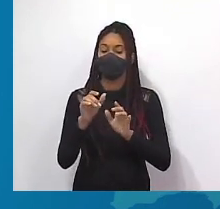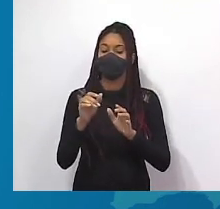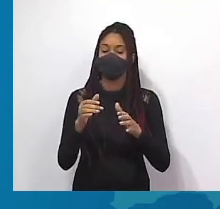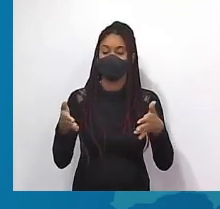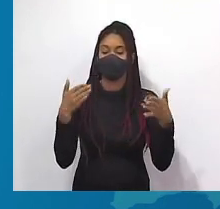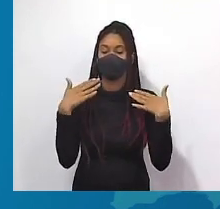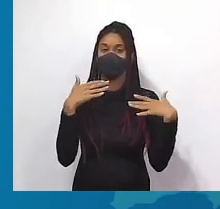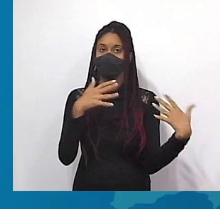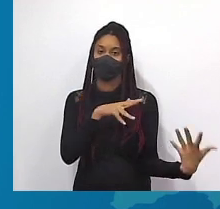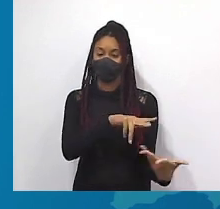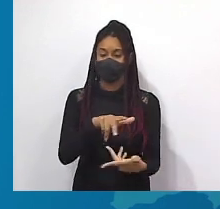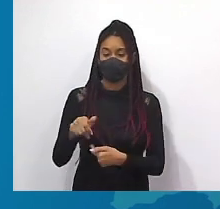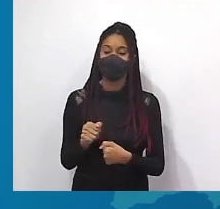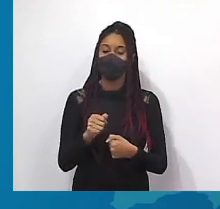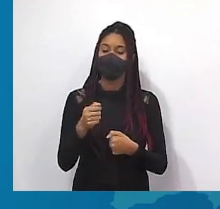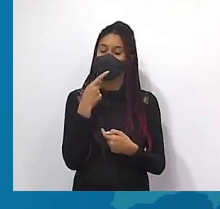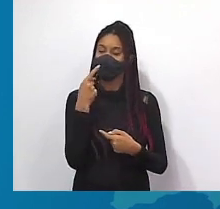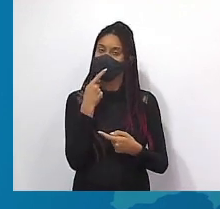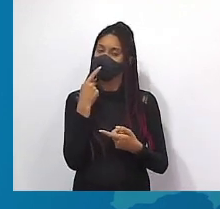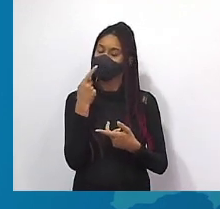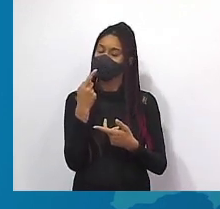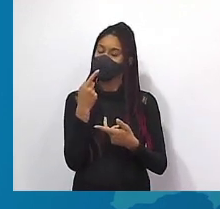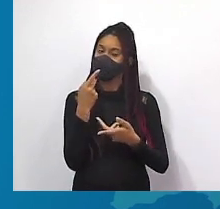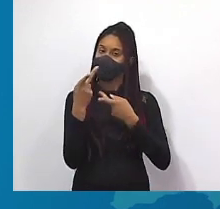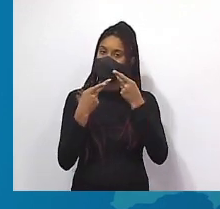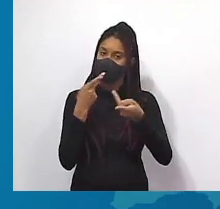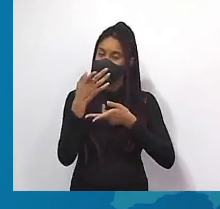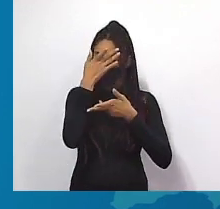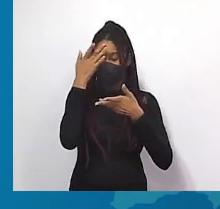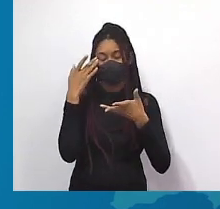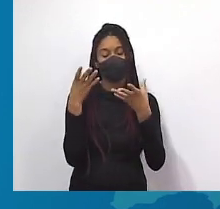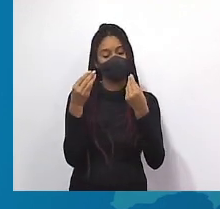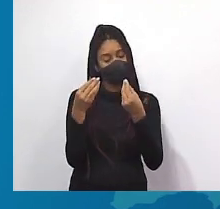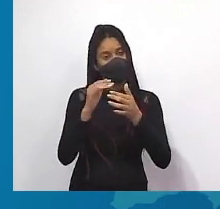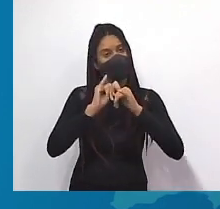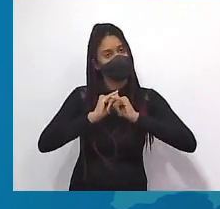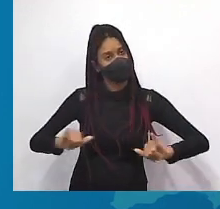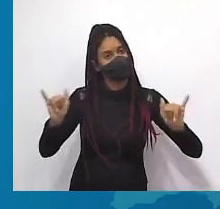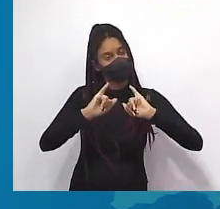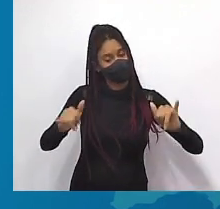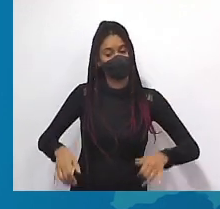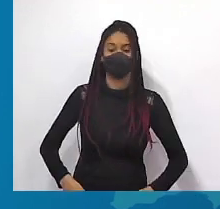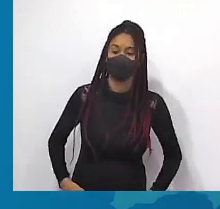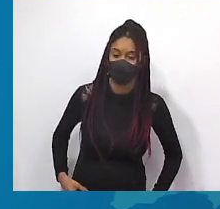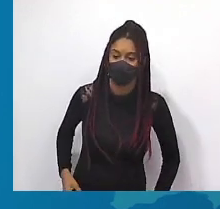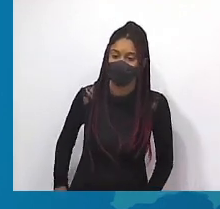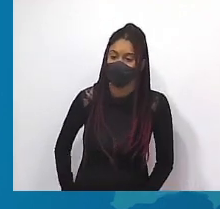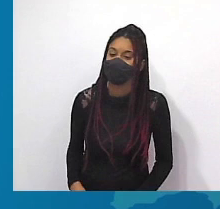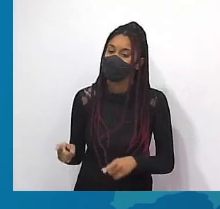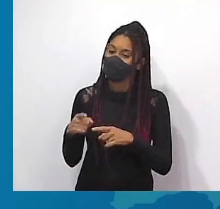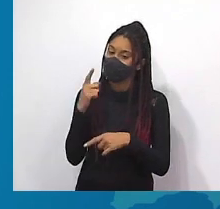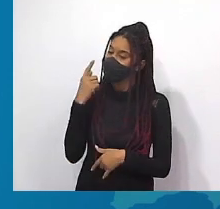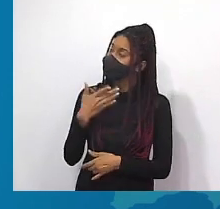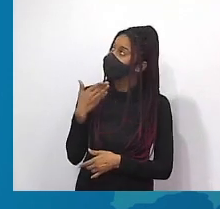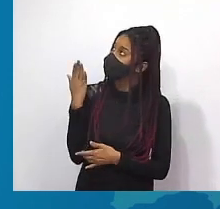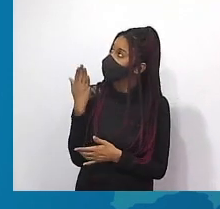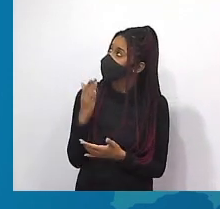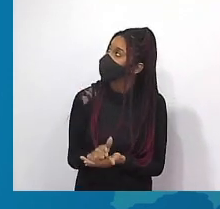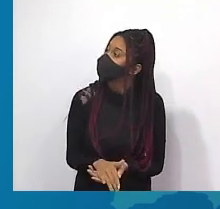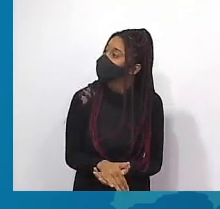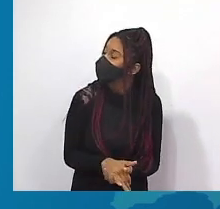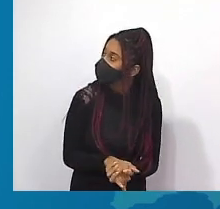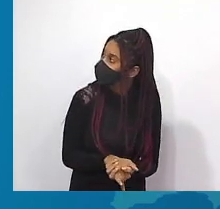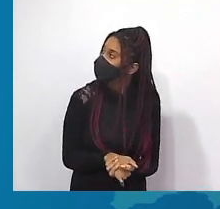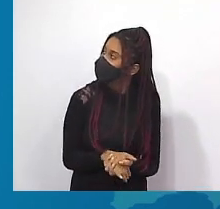né? Que tem sido tão dito, tão propagado, né? E que se questiona a relação direta